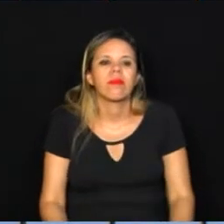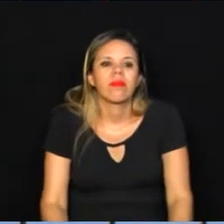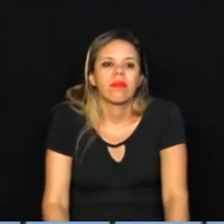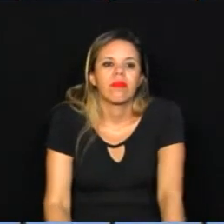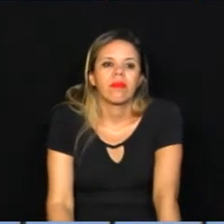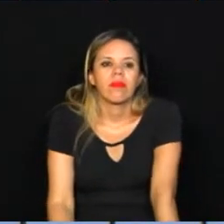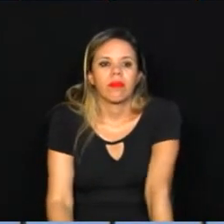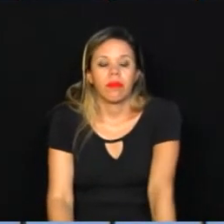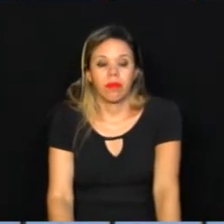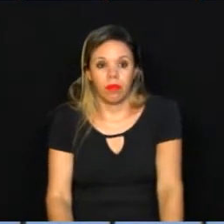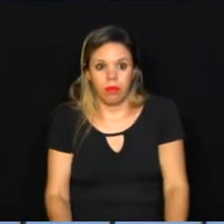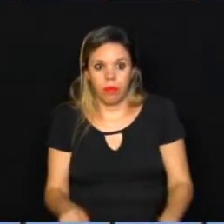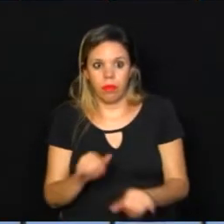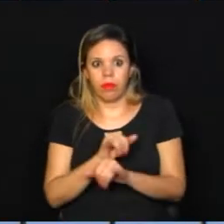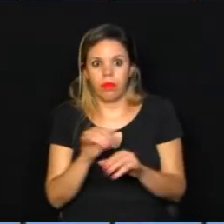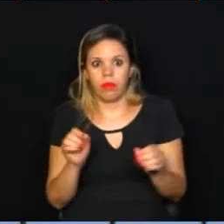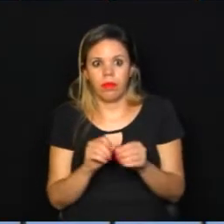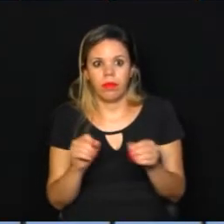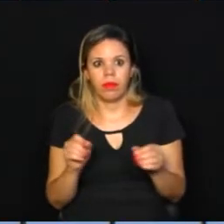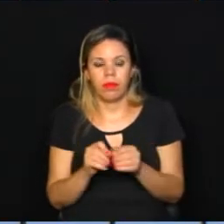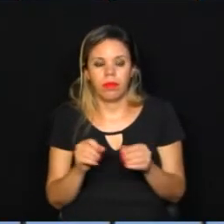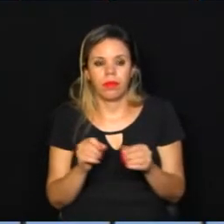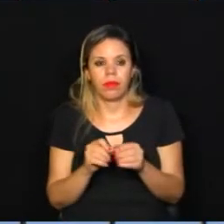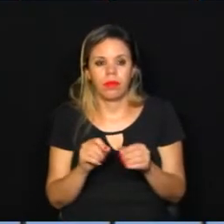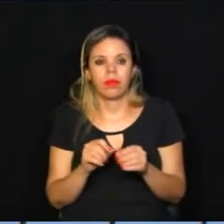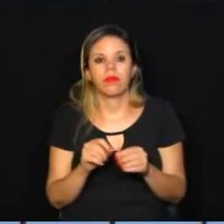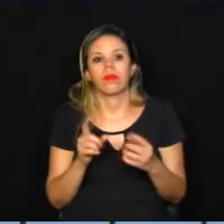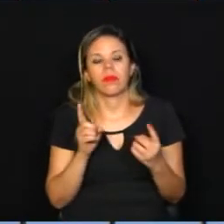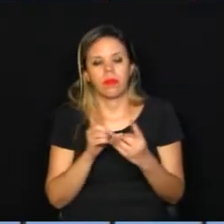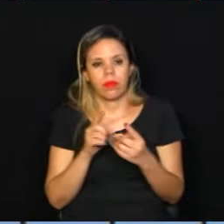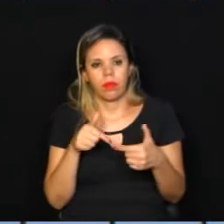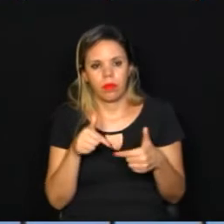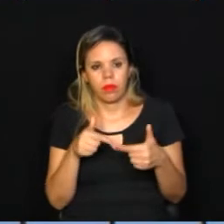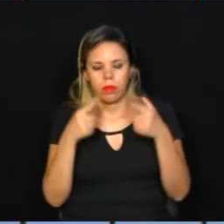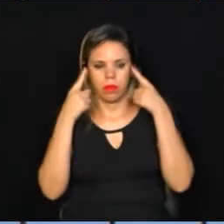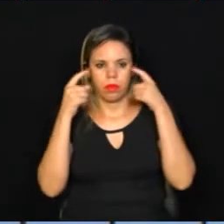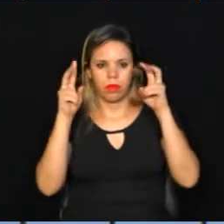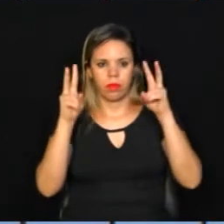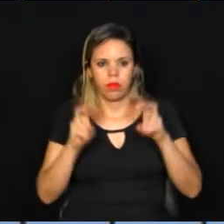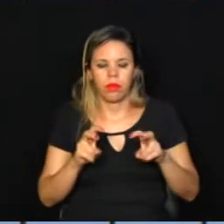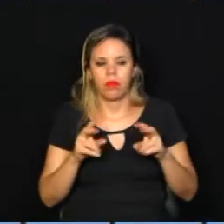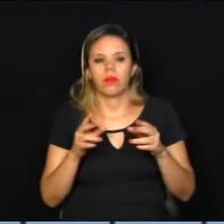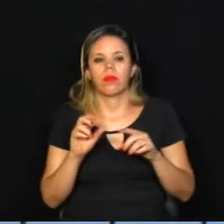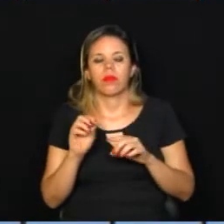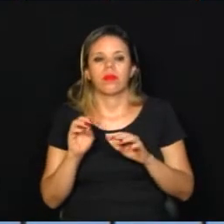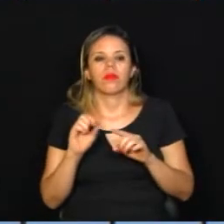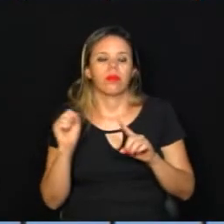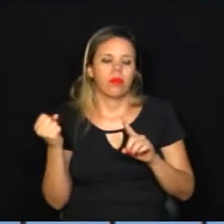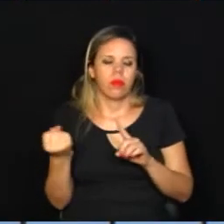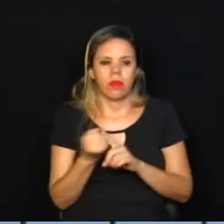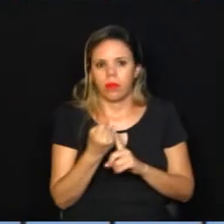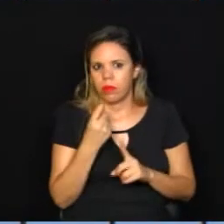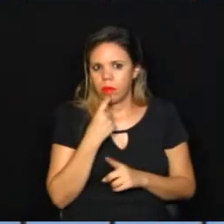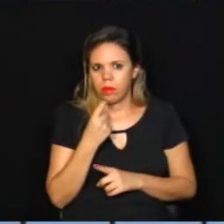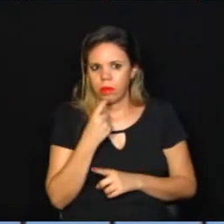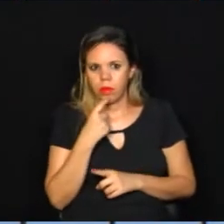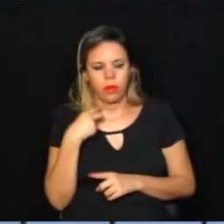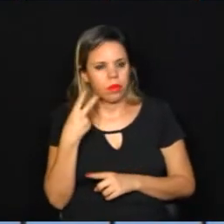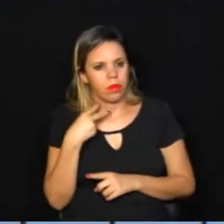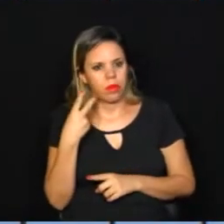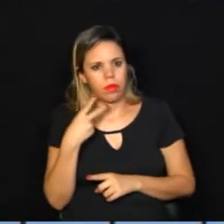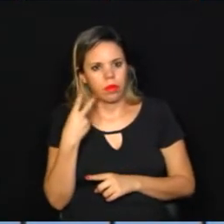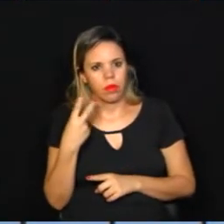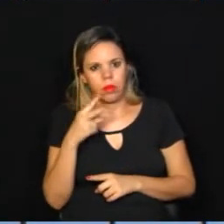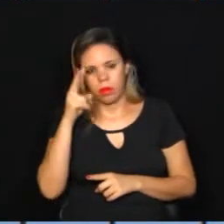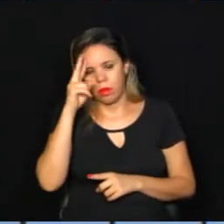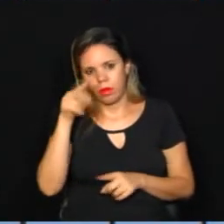Apesar do anúncio ter sido feito para os serviços de média complexidade da assistência social aqui em Campinas, a vereadora